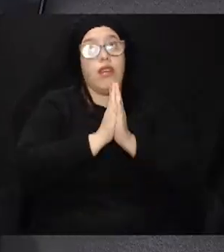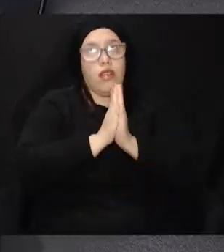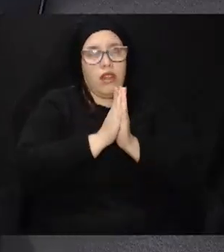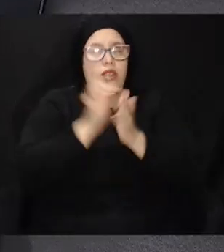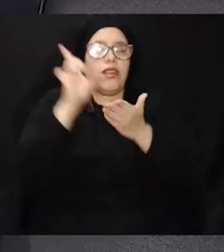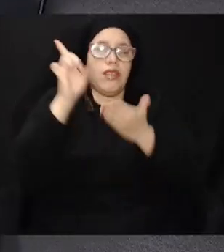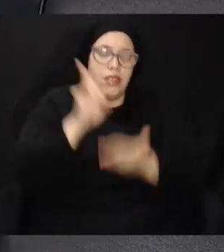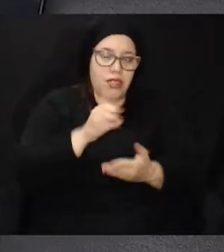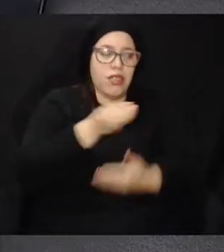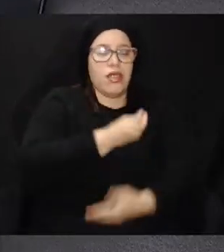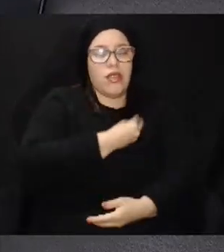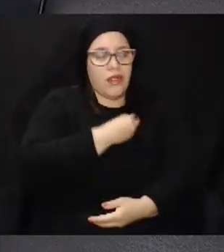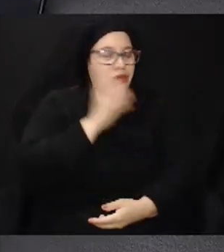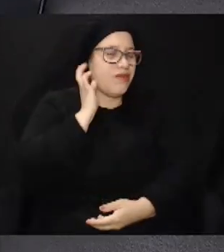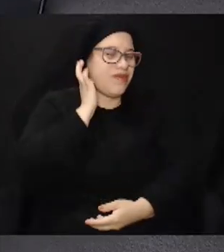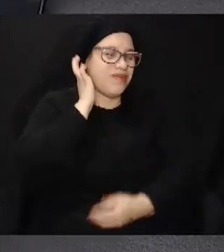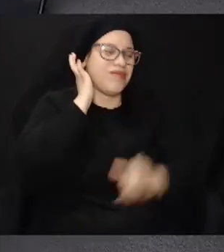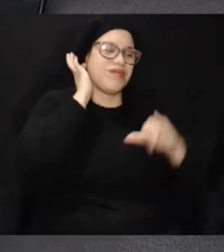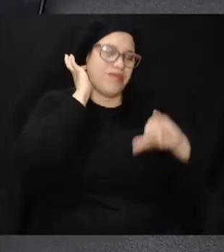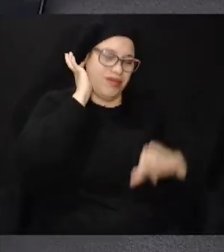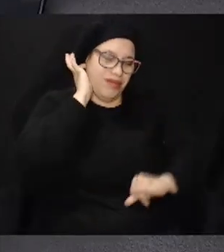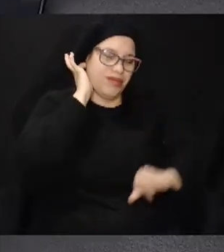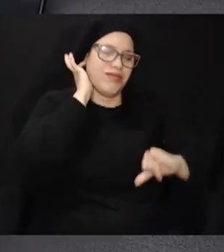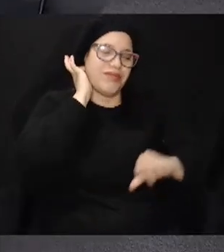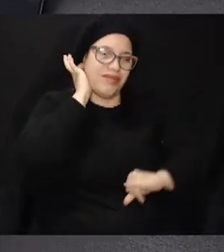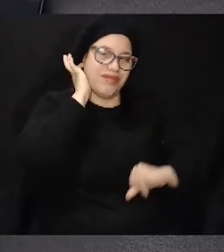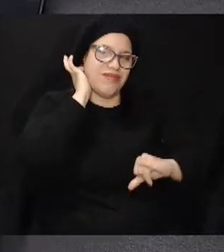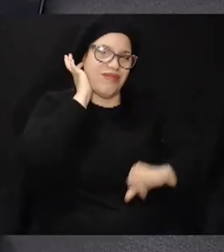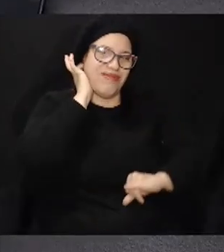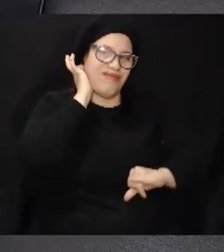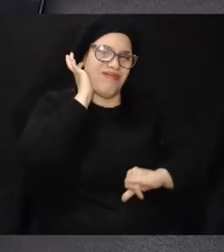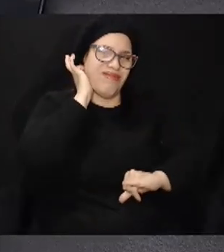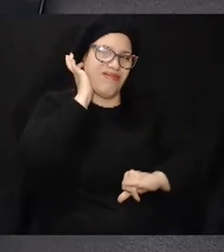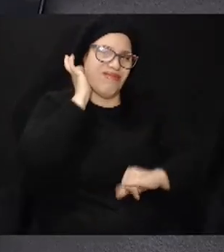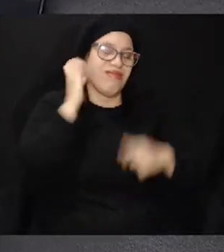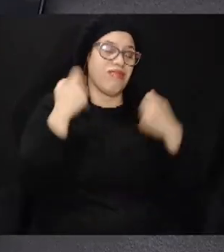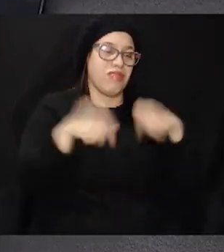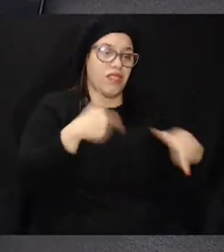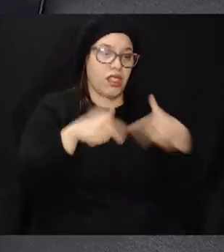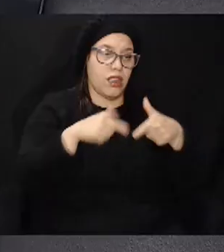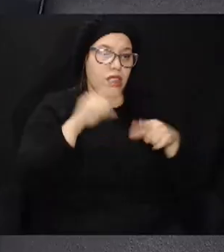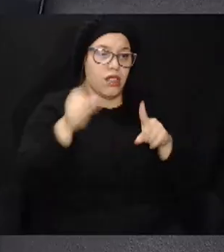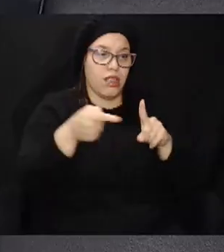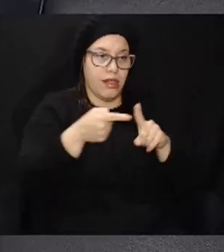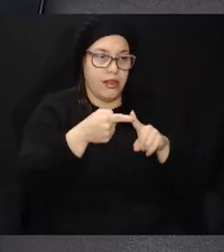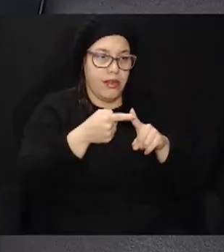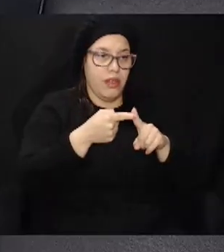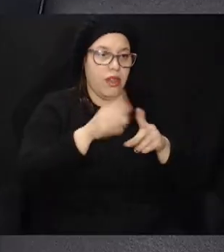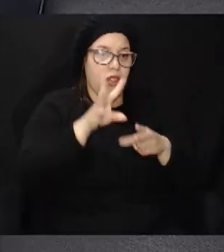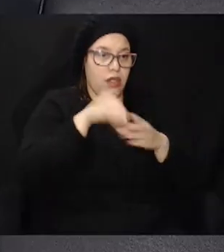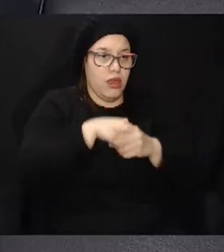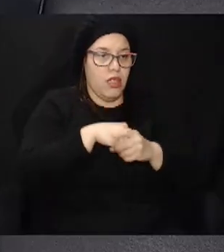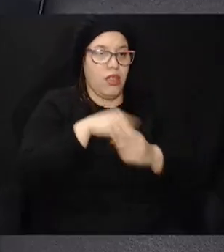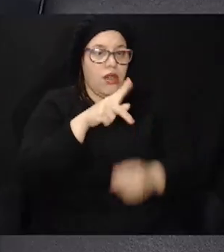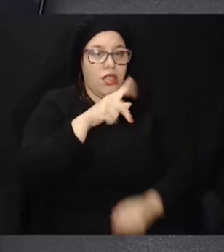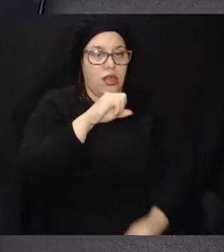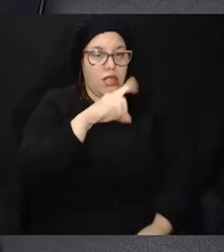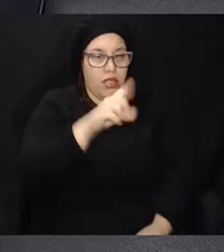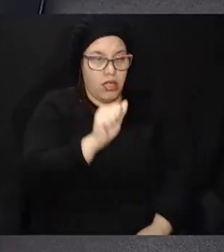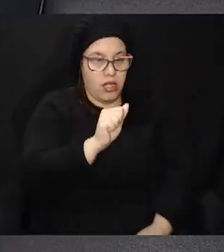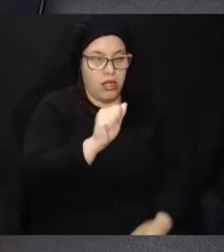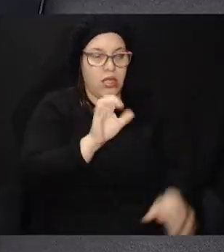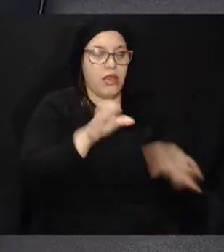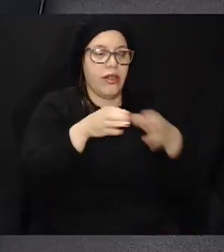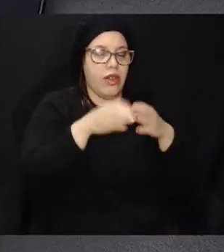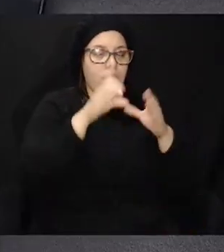vivos, vamos sofrer. Então é preciso trabalhar isso agora. Essa é a nossa função aí dentro do PIDA, dentro da Comissão de Direitos